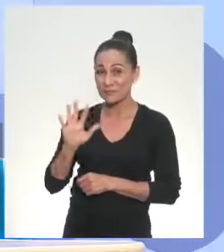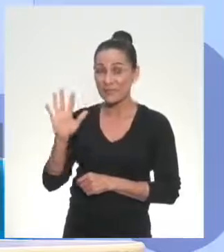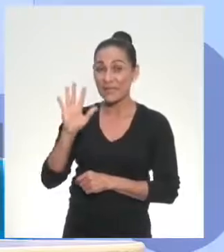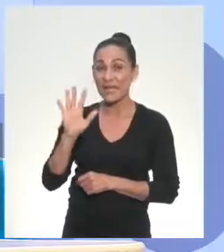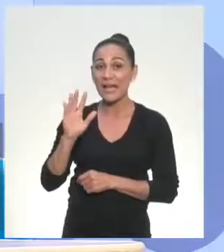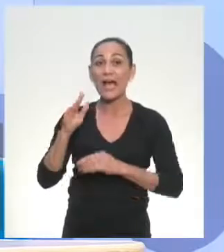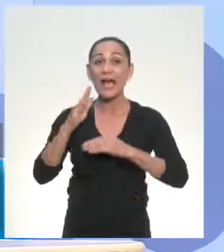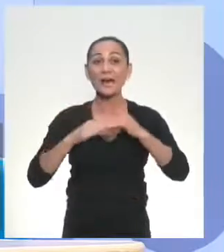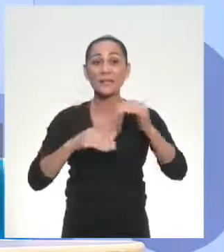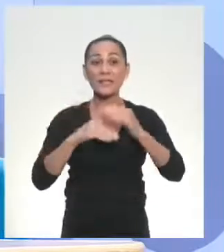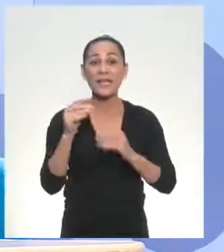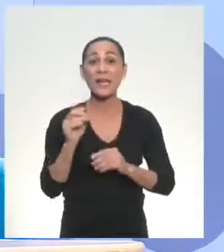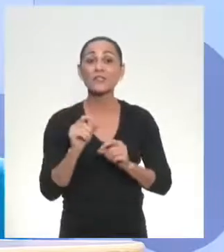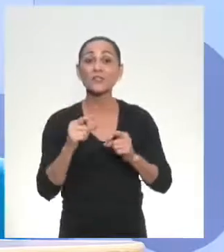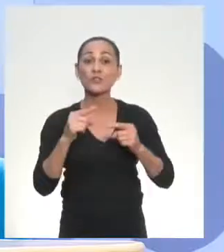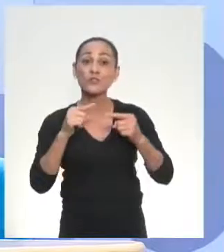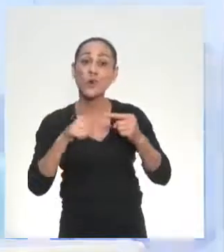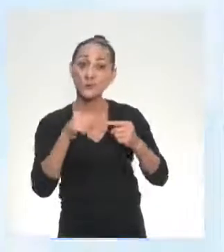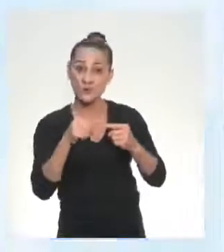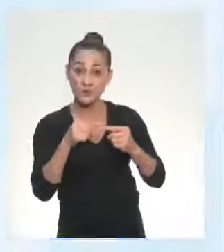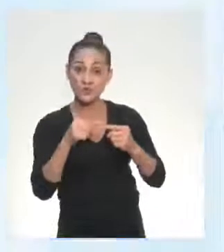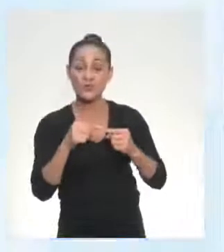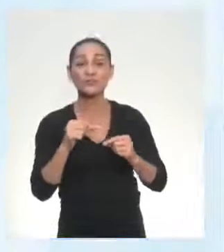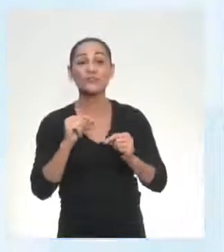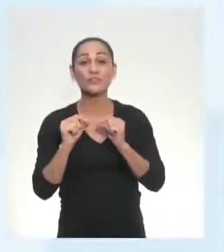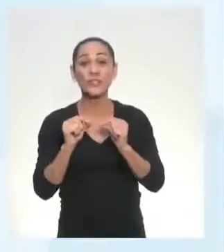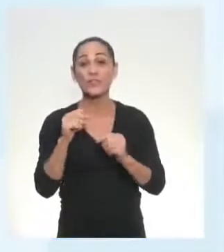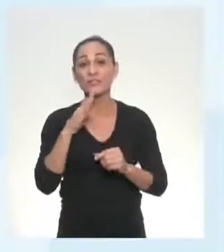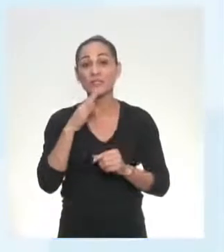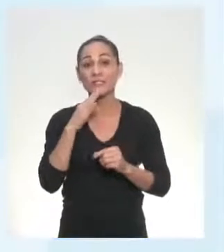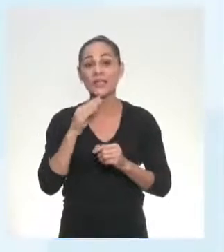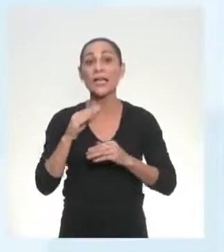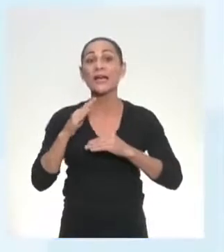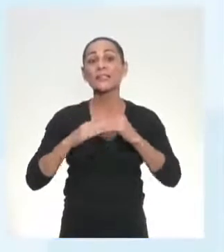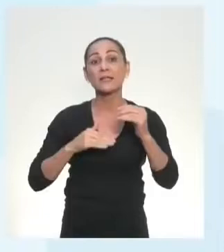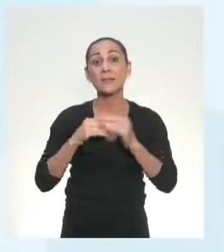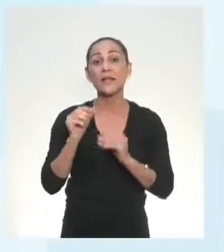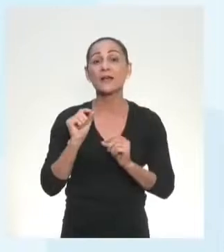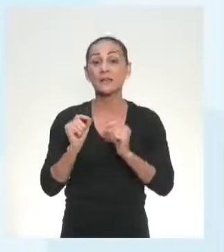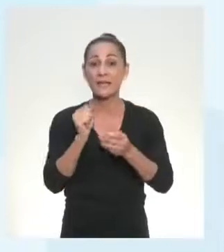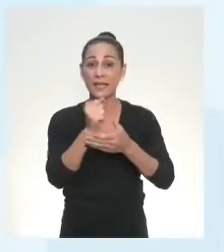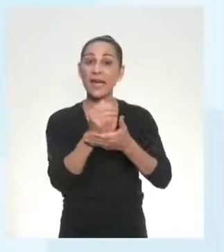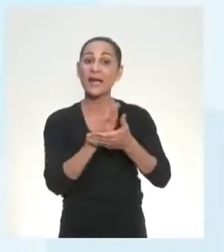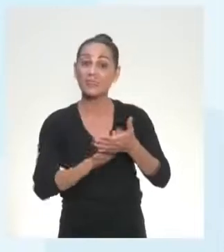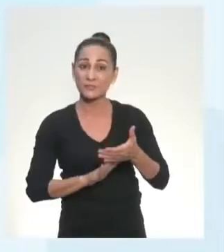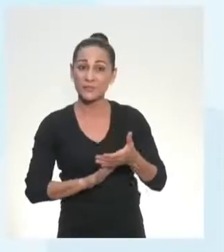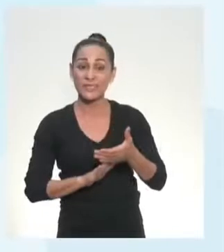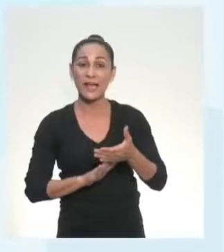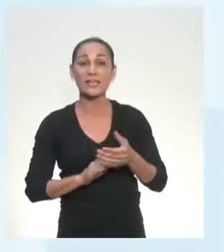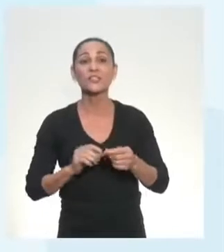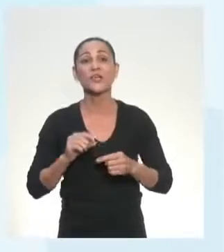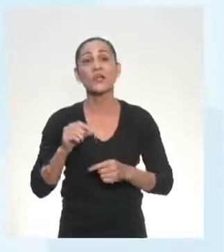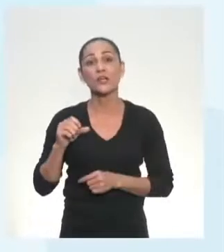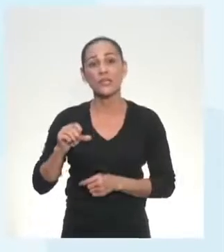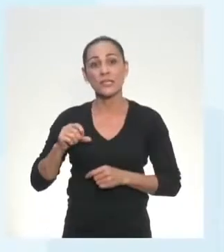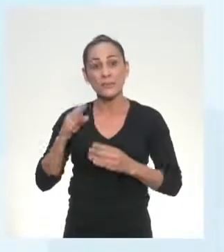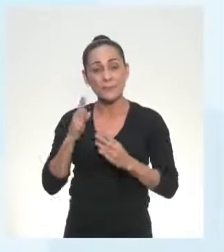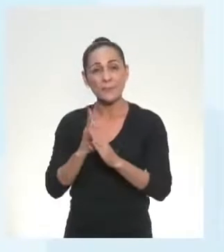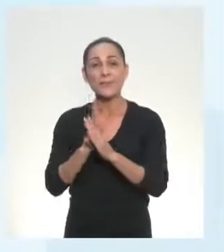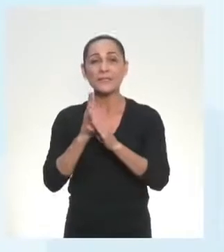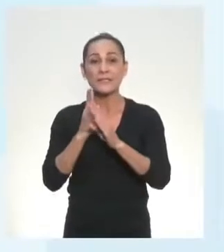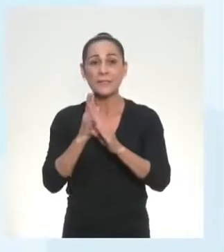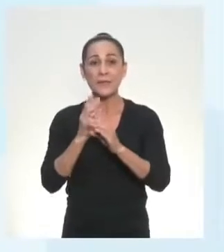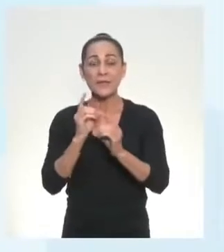objetos do conhecimento dessa aula. Hoje a nossa aula vai trabalhar com a habilidade 08GE01, que é